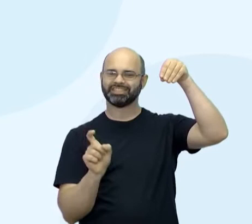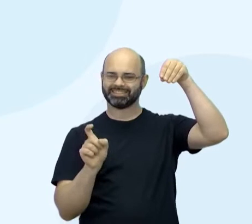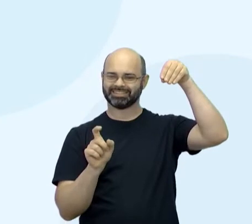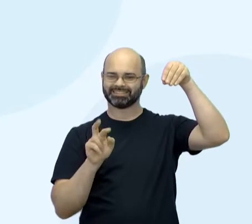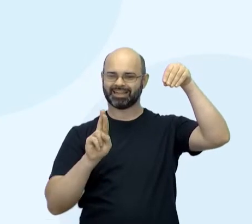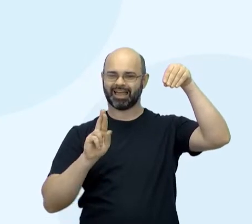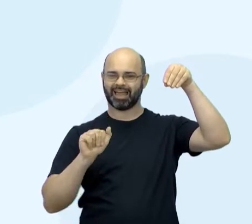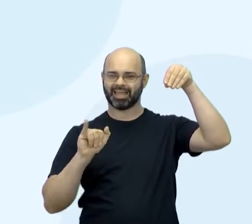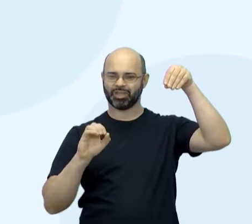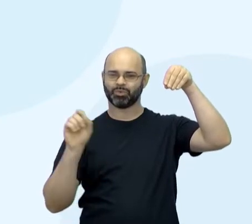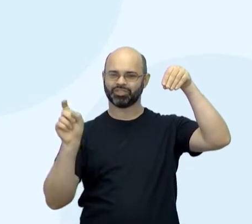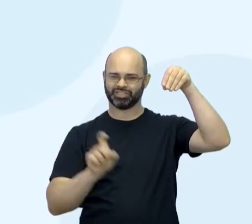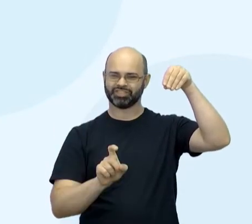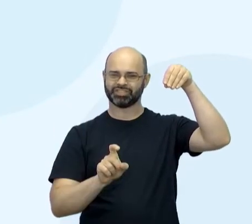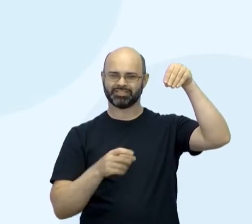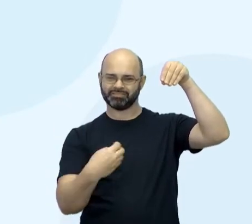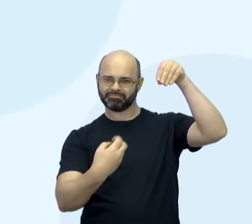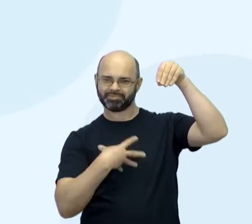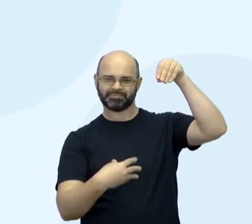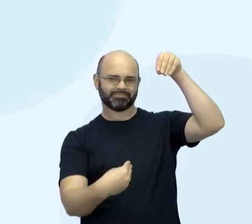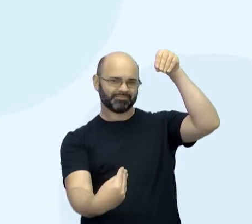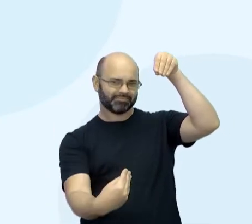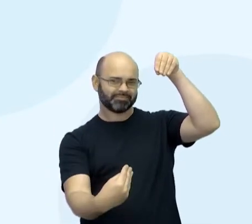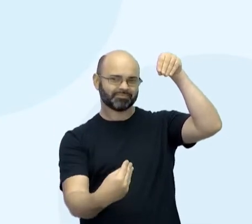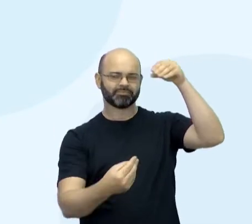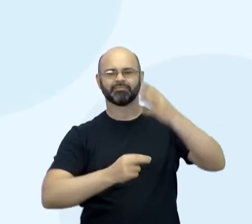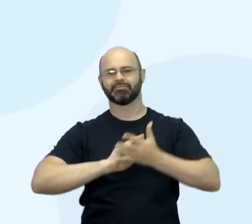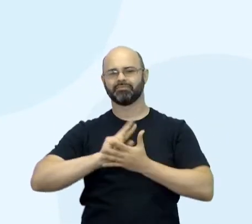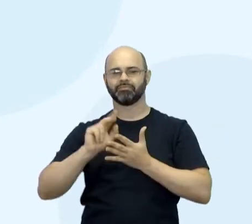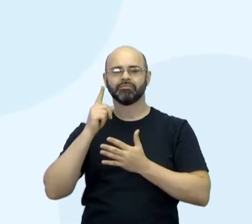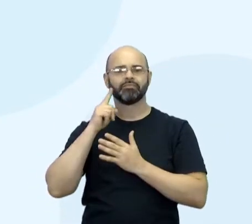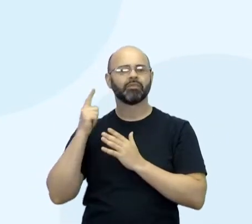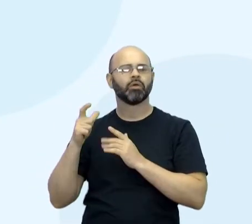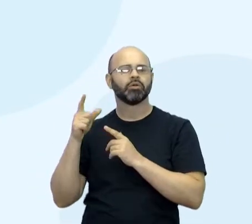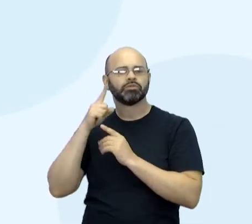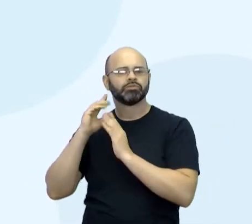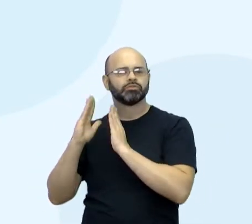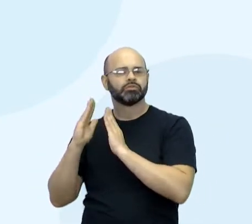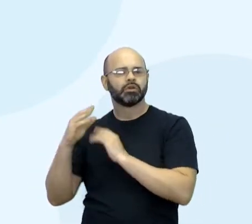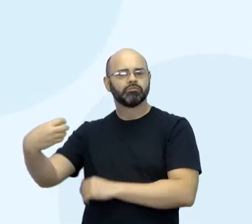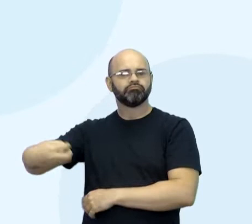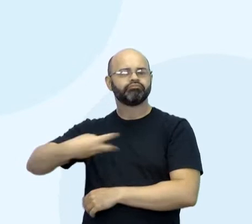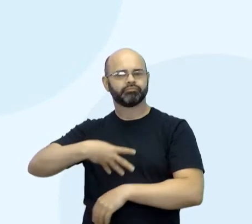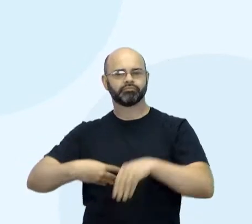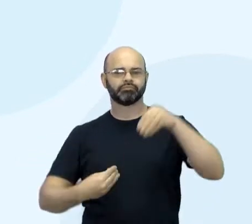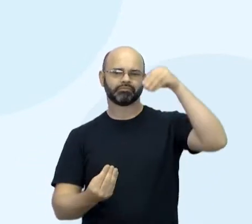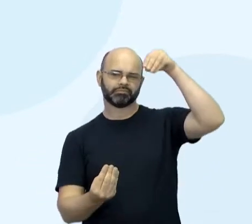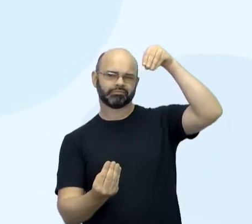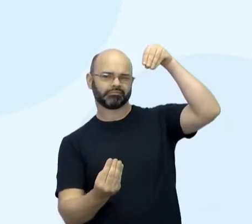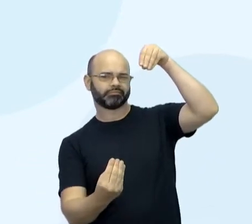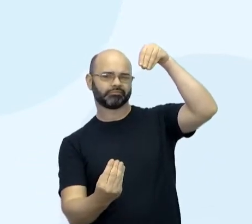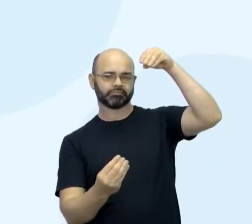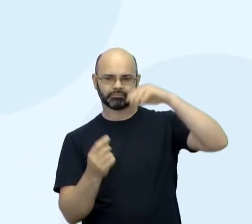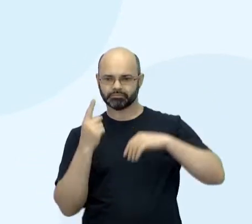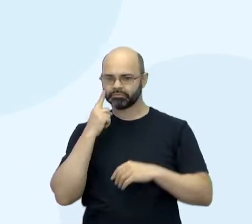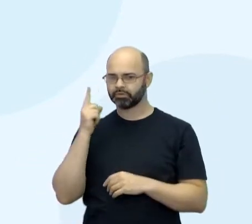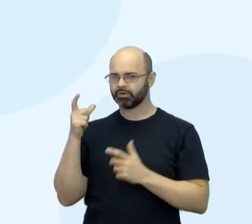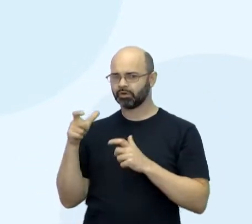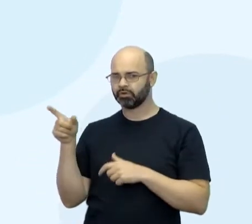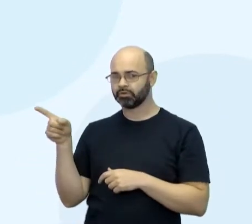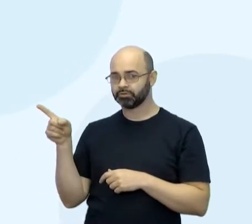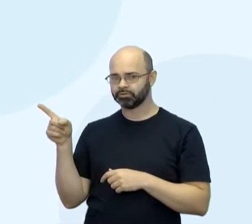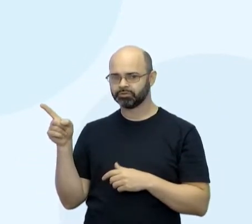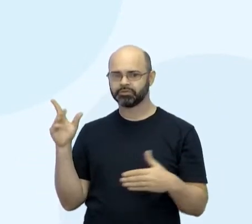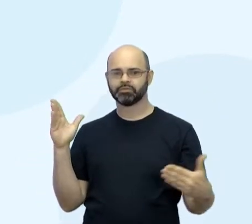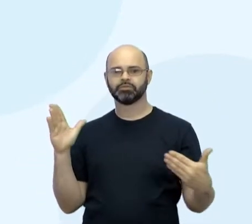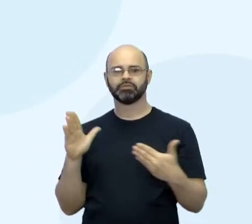raio-x, ultravioleta, e assim por diante. E aqui, ó, aqui o raio-x, né? Você tinha um raio-x aí, ó, praticamente você está nessa região. E até a parte